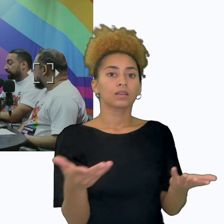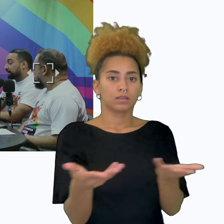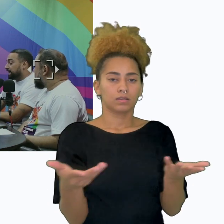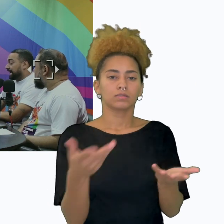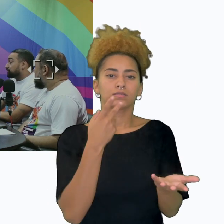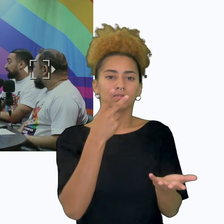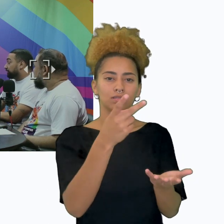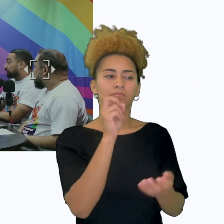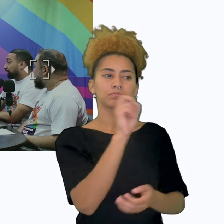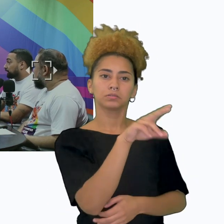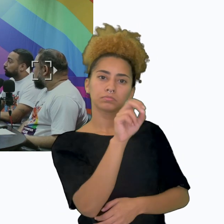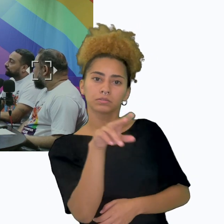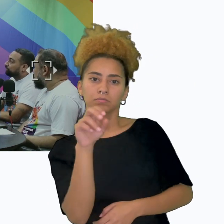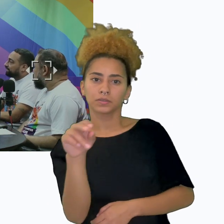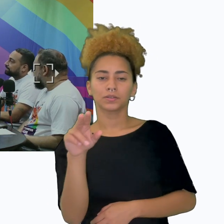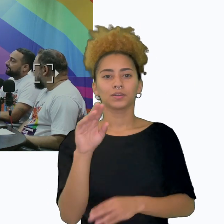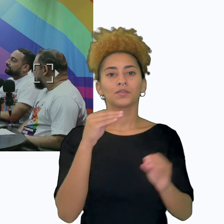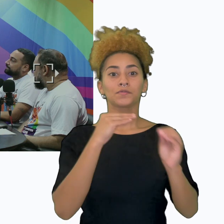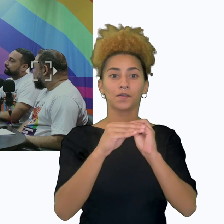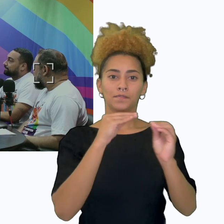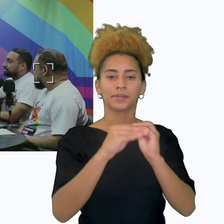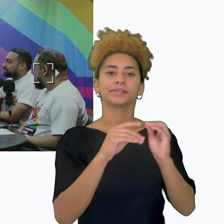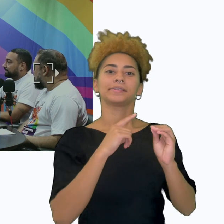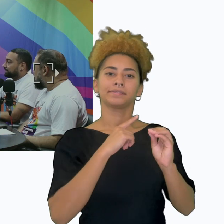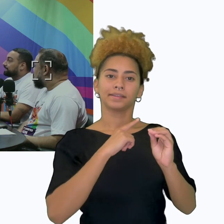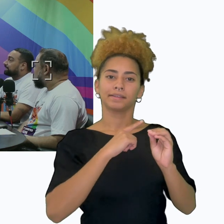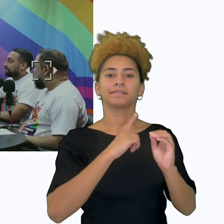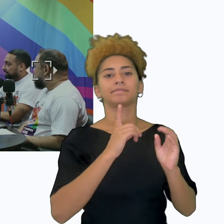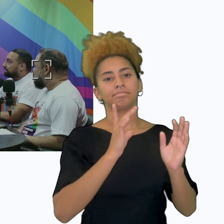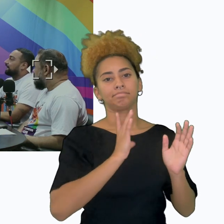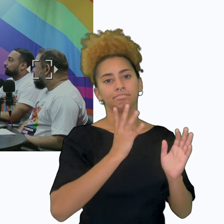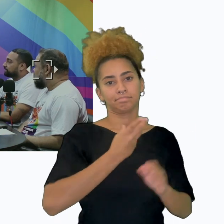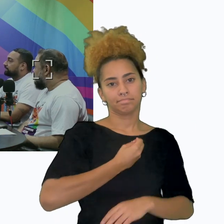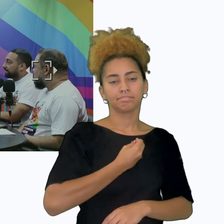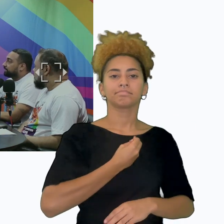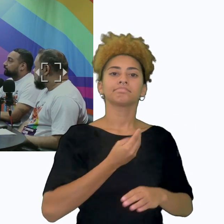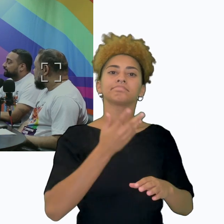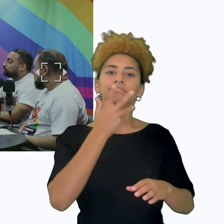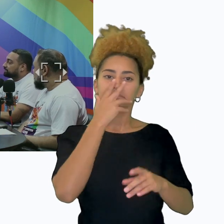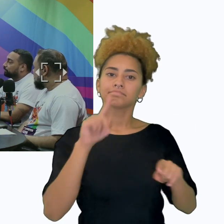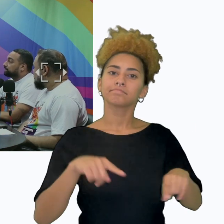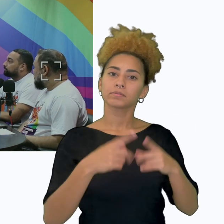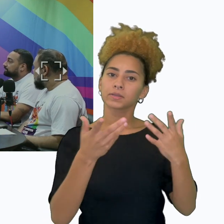aí, a gente tá vendo que agora toda novela tem trans, né? Toda novela tem uma inclusão. Agora tem uma